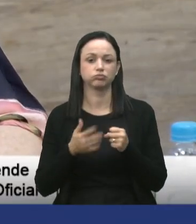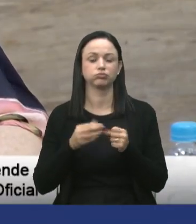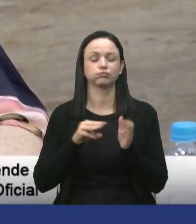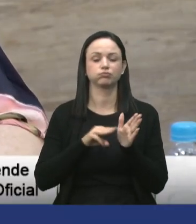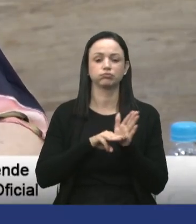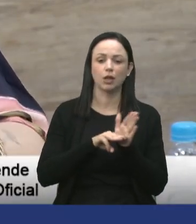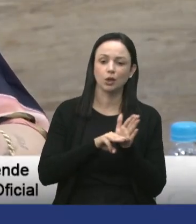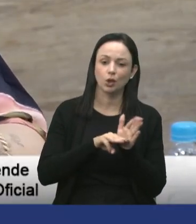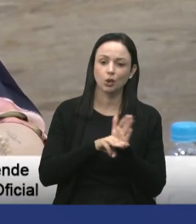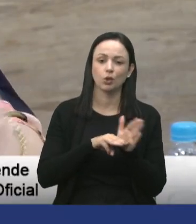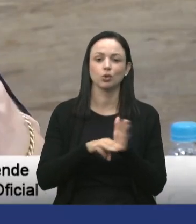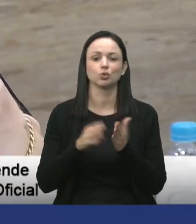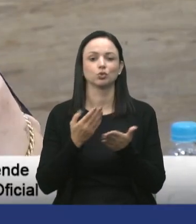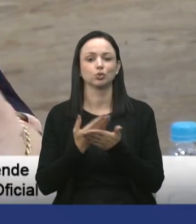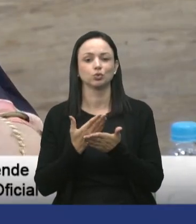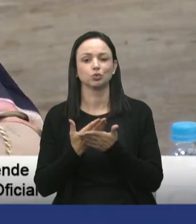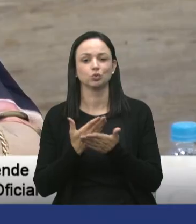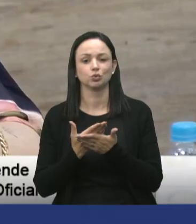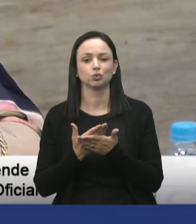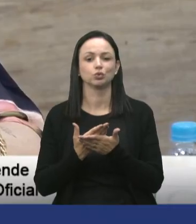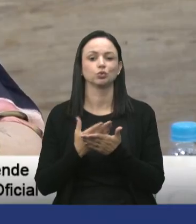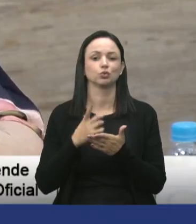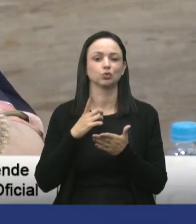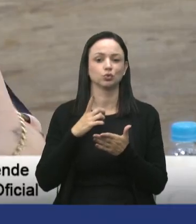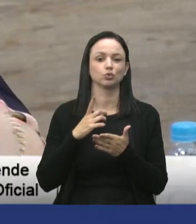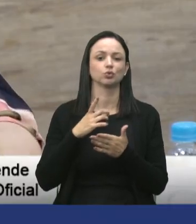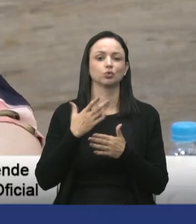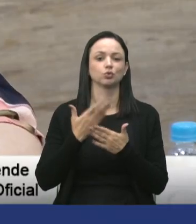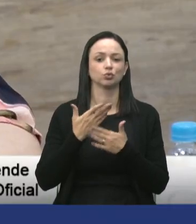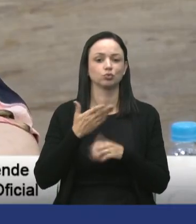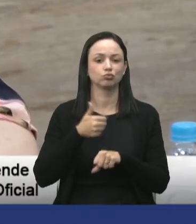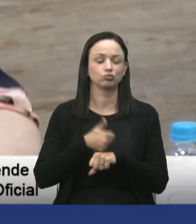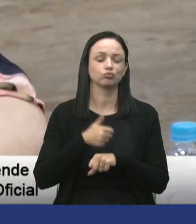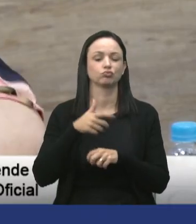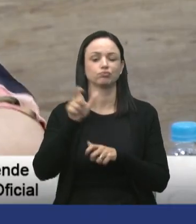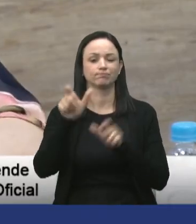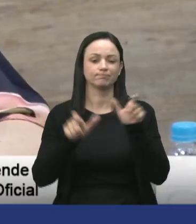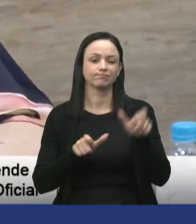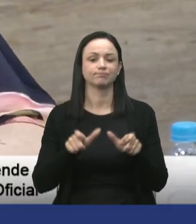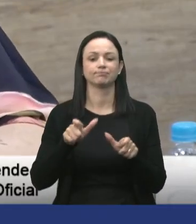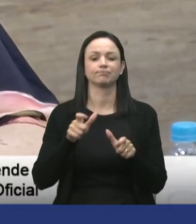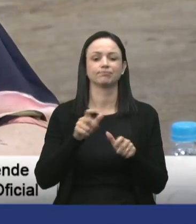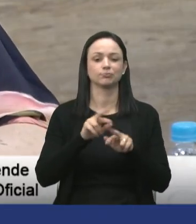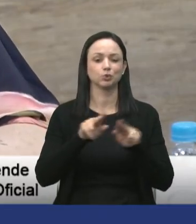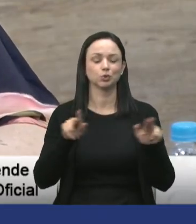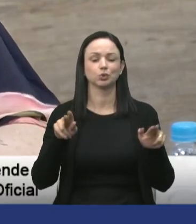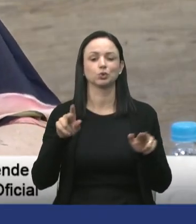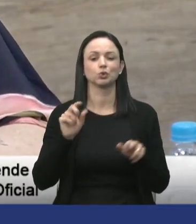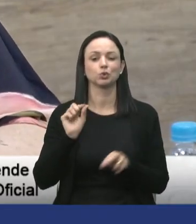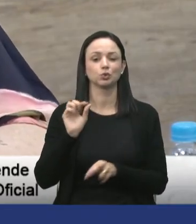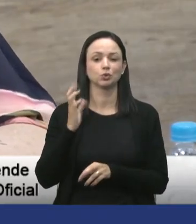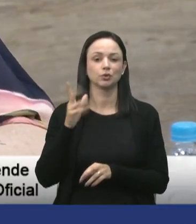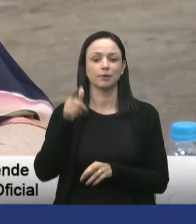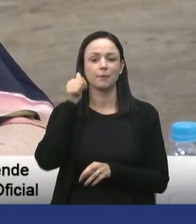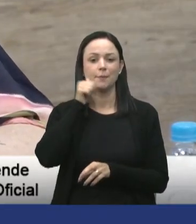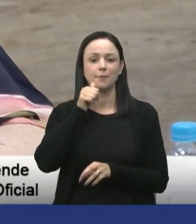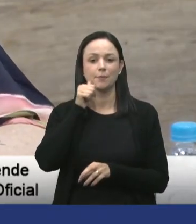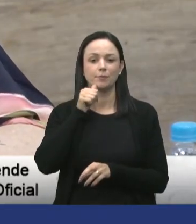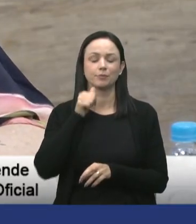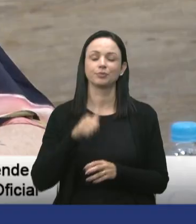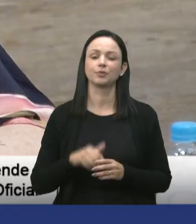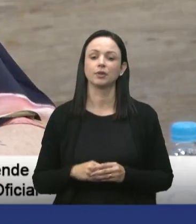metodológica em estudos empíricos também, estudos de caso e etc., a menina ela passa a